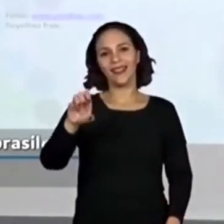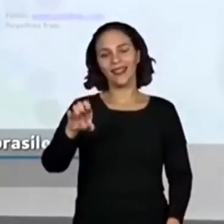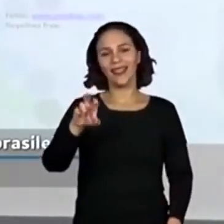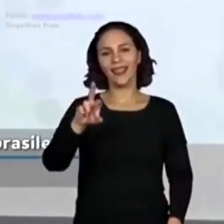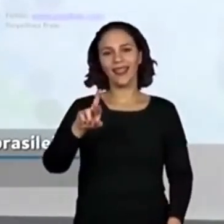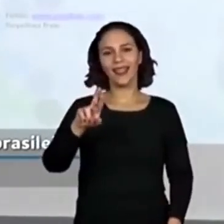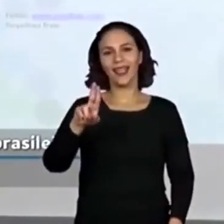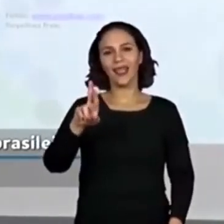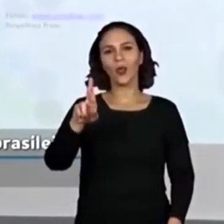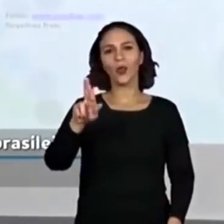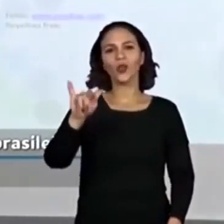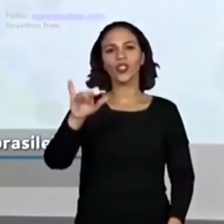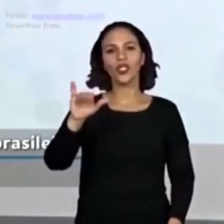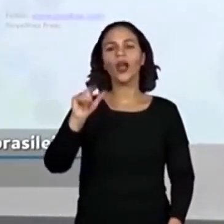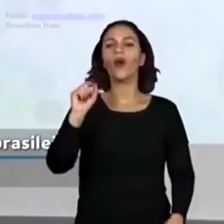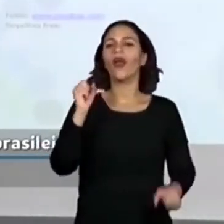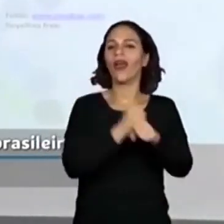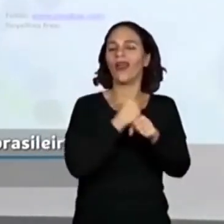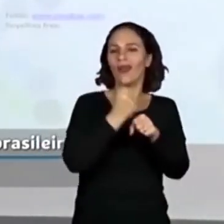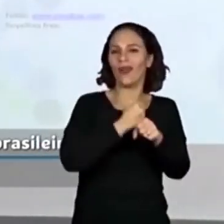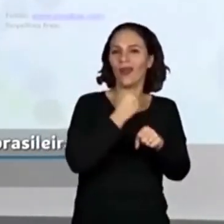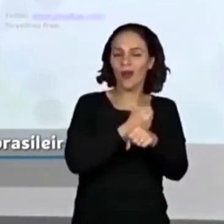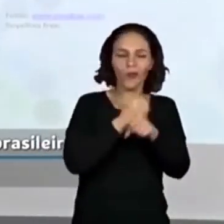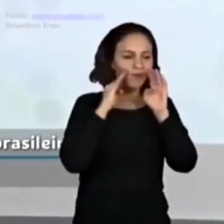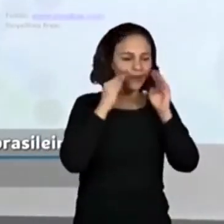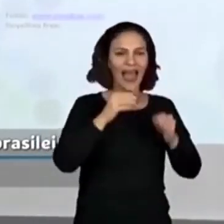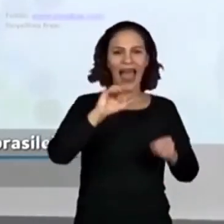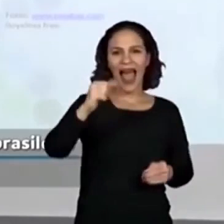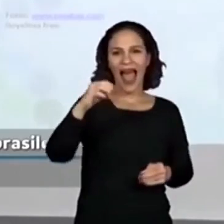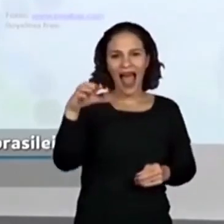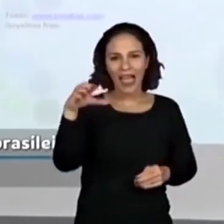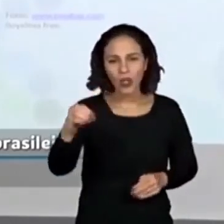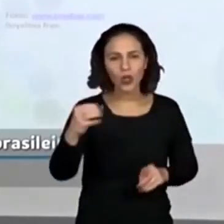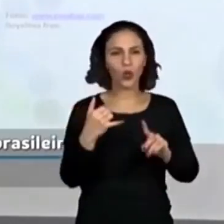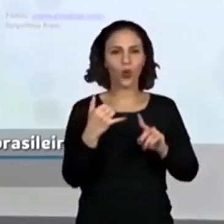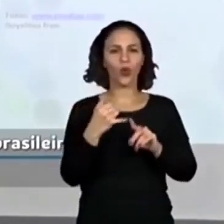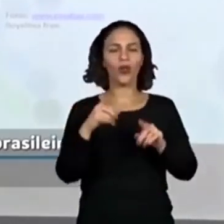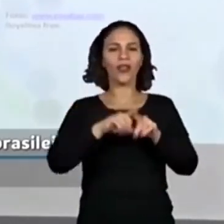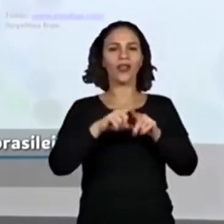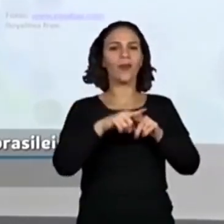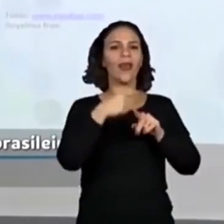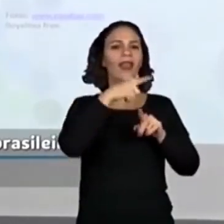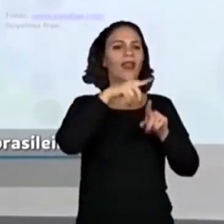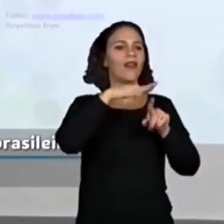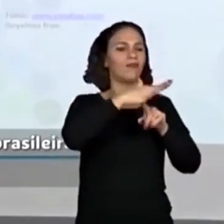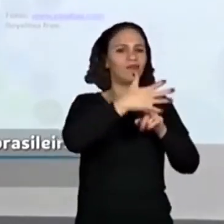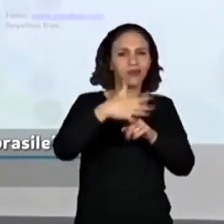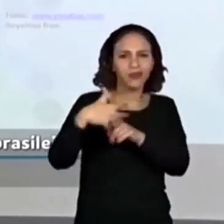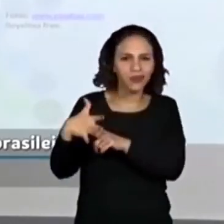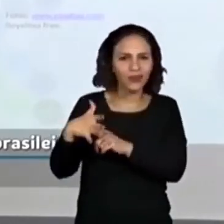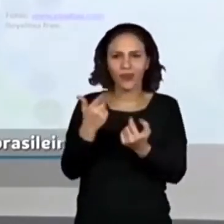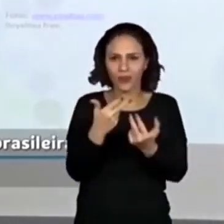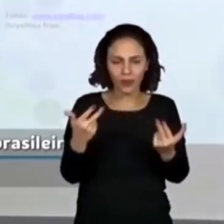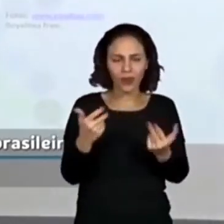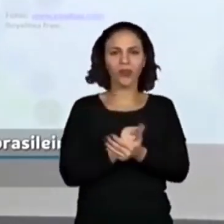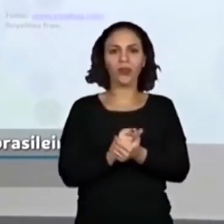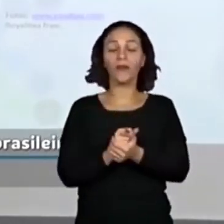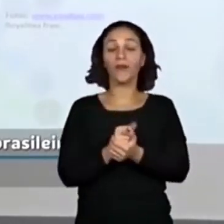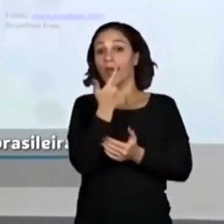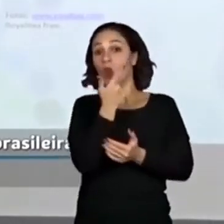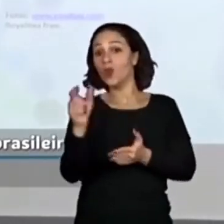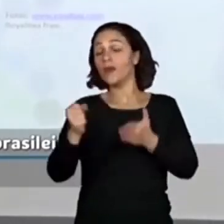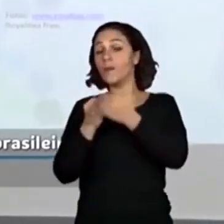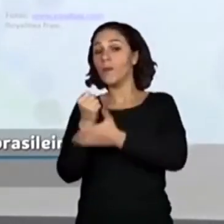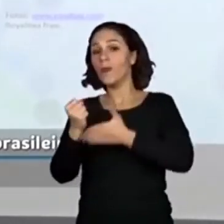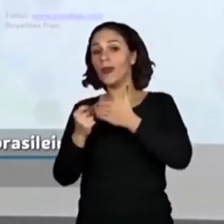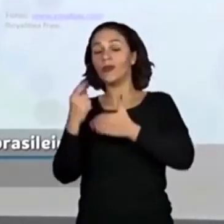civil, aço para a construção de máquinas, enfim. Outra indústria de base,